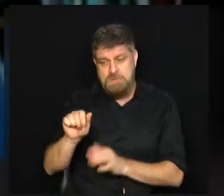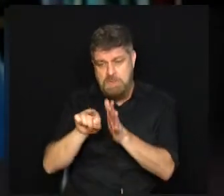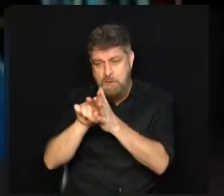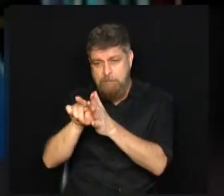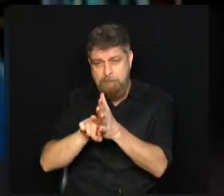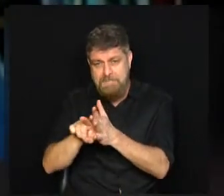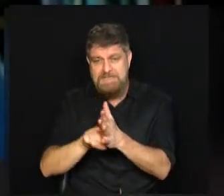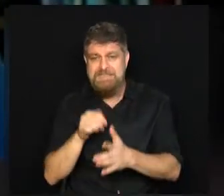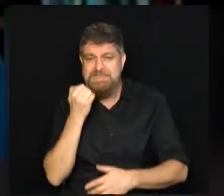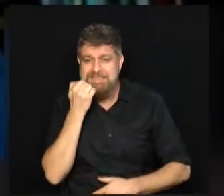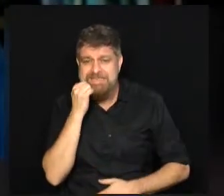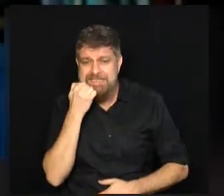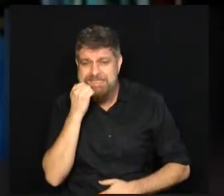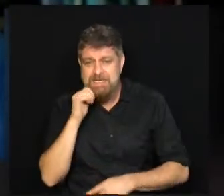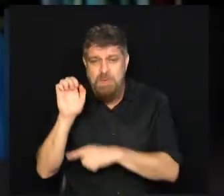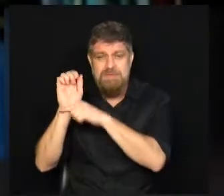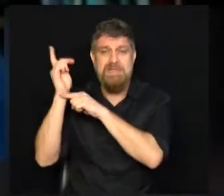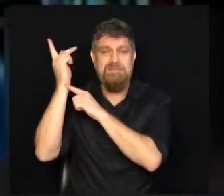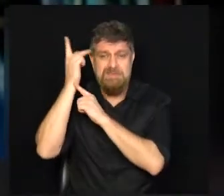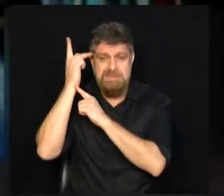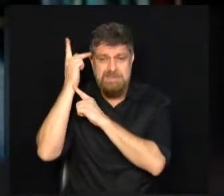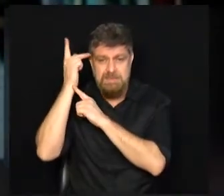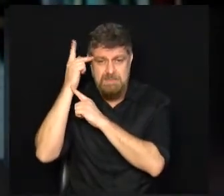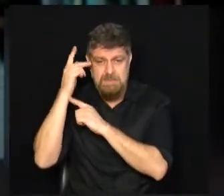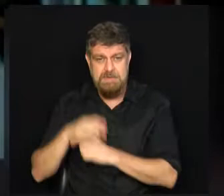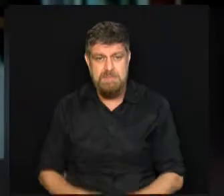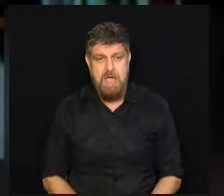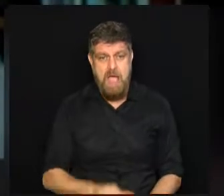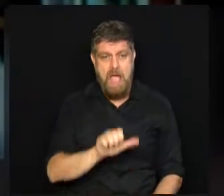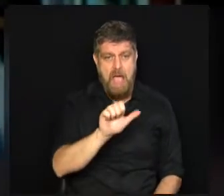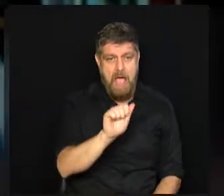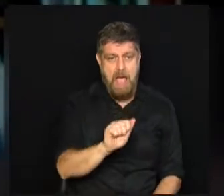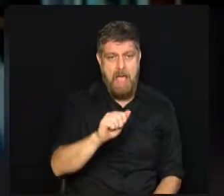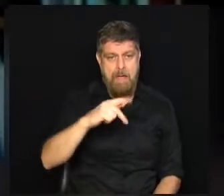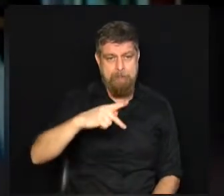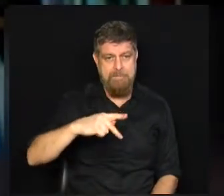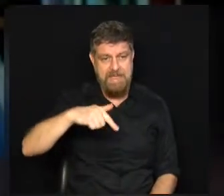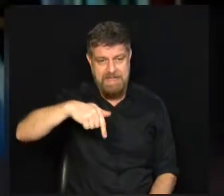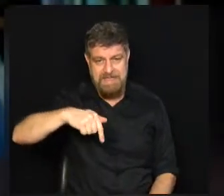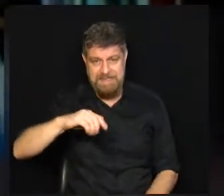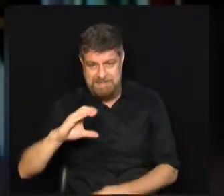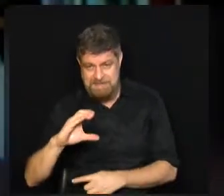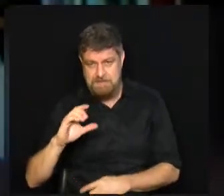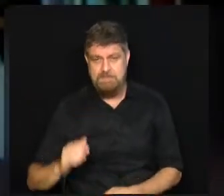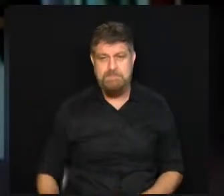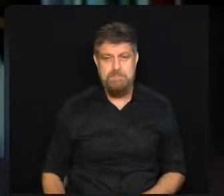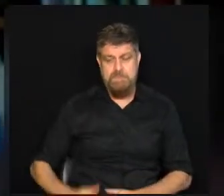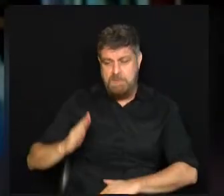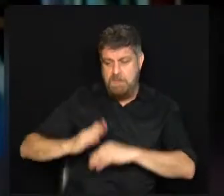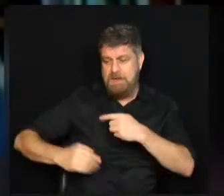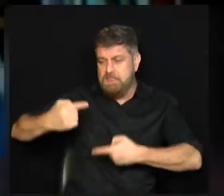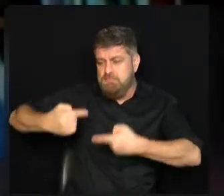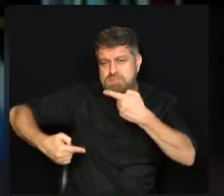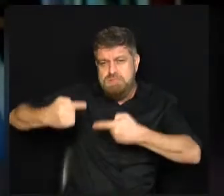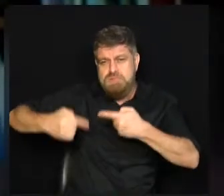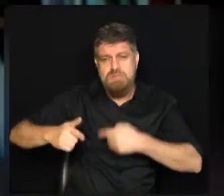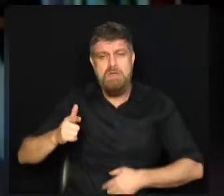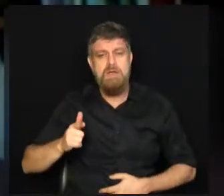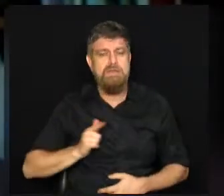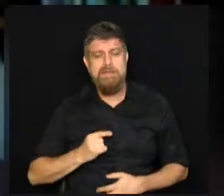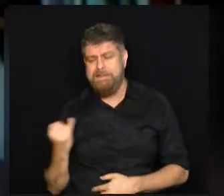Pesquisadores Científicos do Estado de São Paulo, a APQC. Esse ato-debate reveste-se